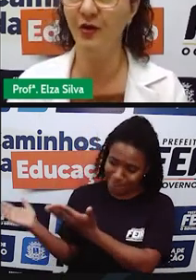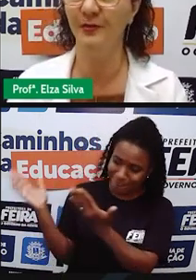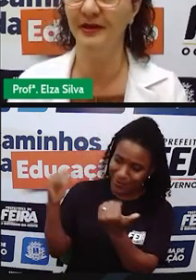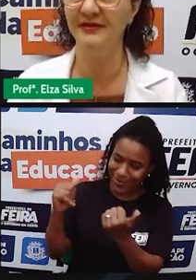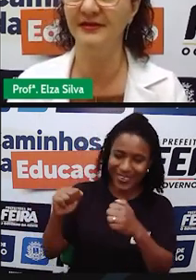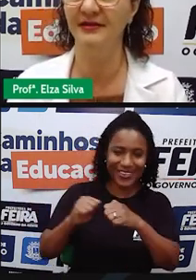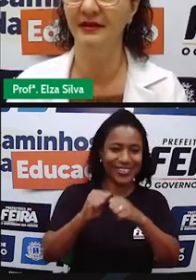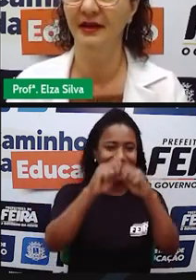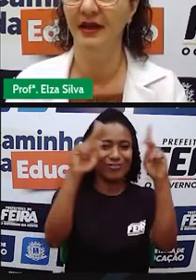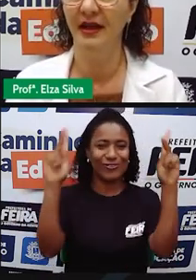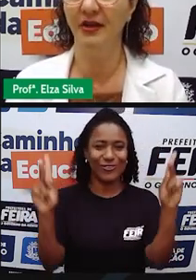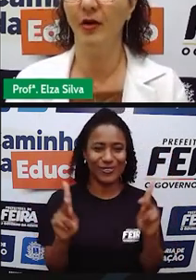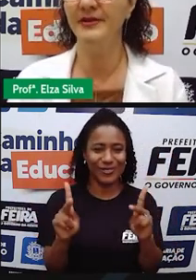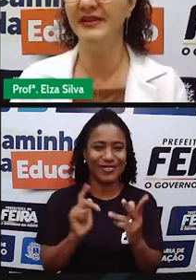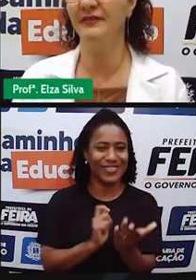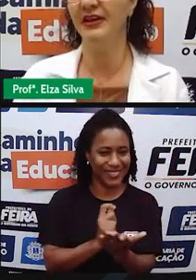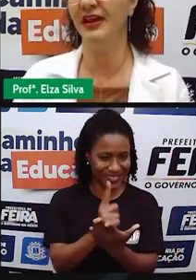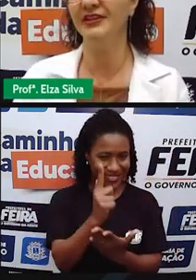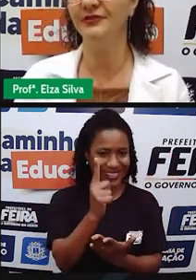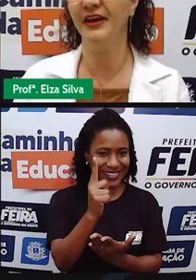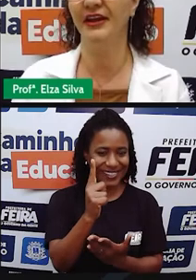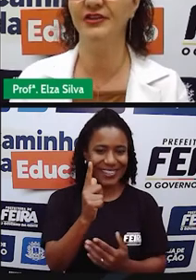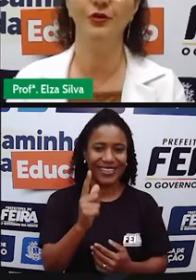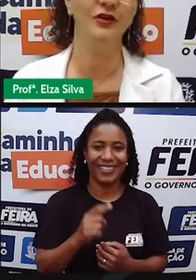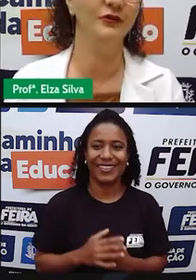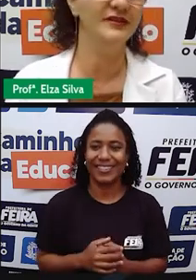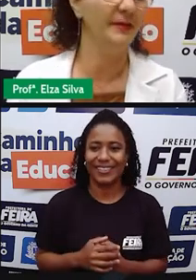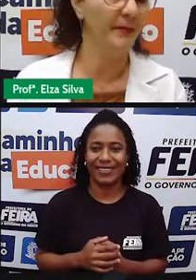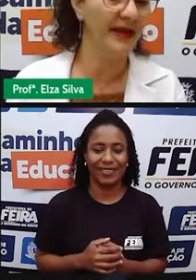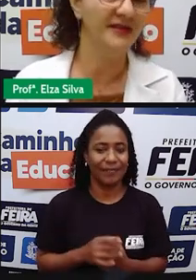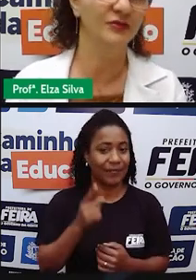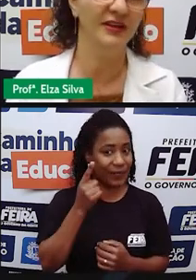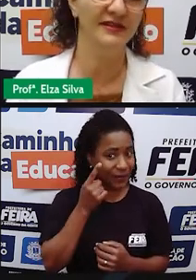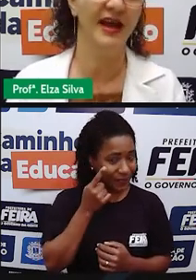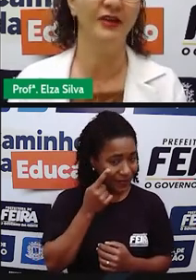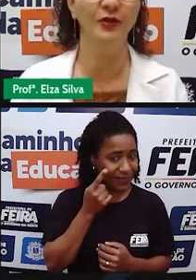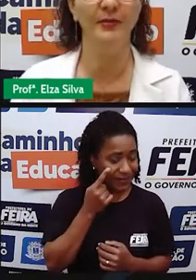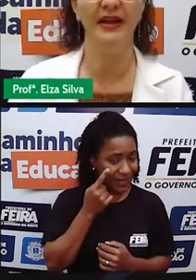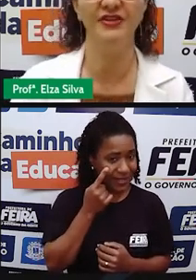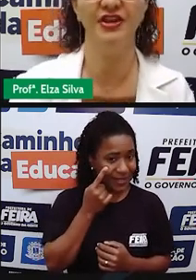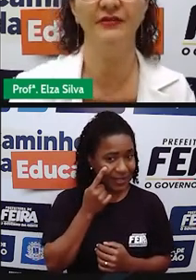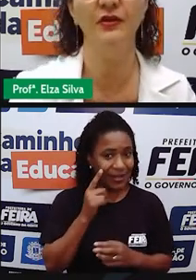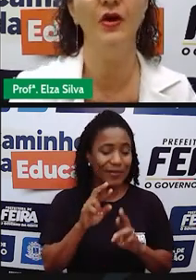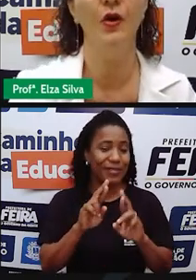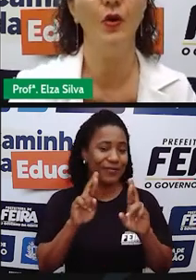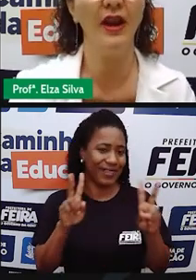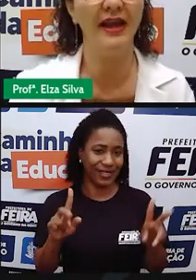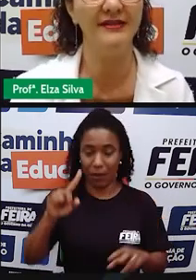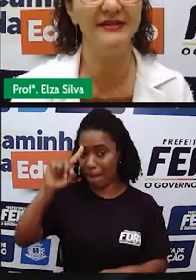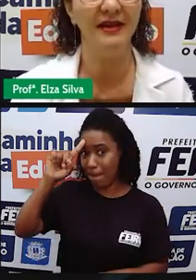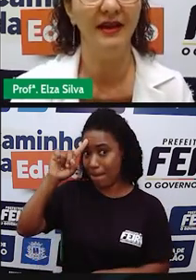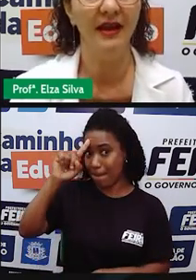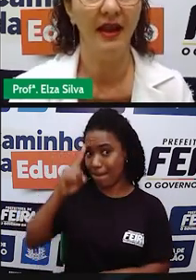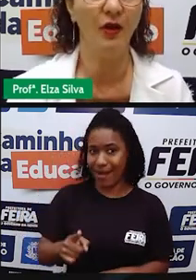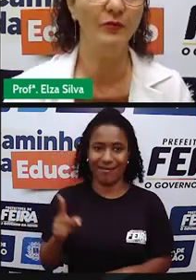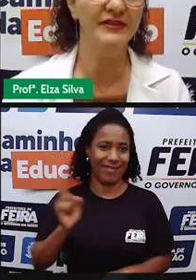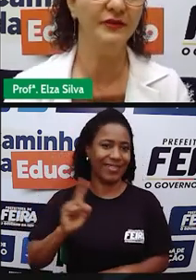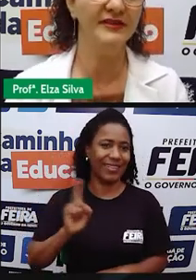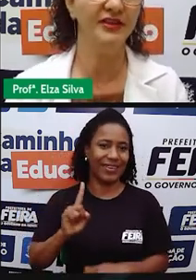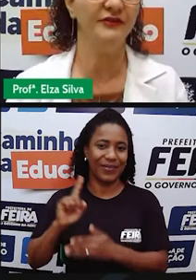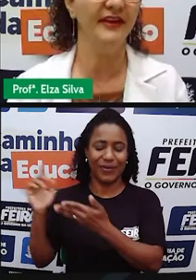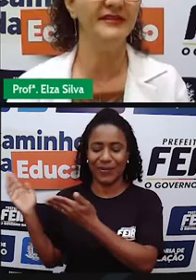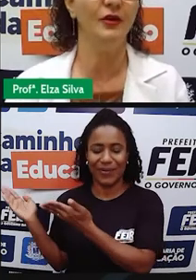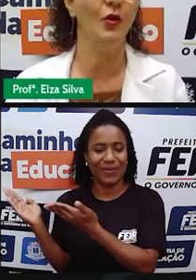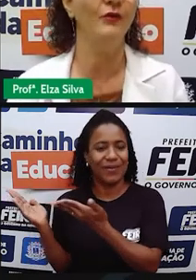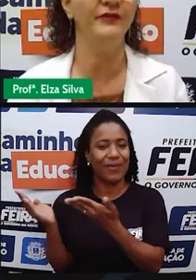fazer compras. Então, observe que é diferente quando você passa a utilizar no imperativo o let's. É como se